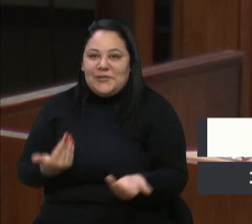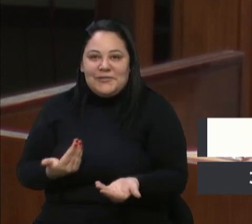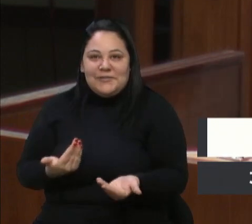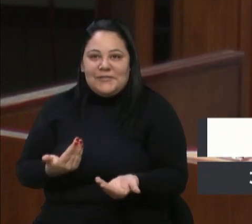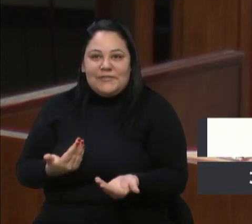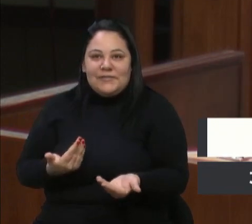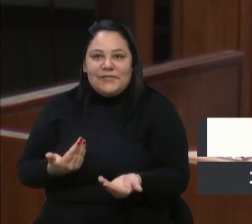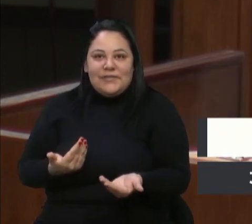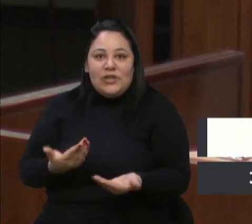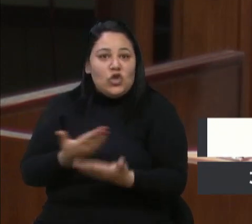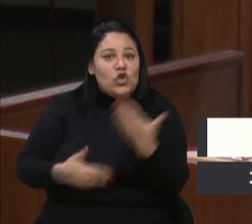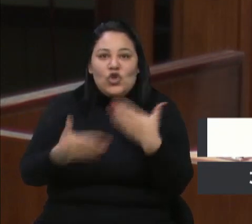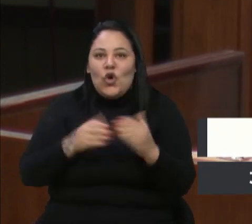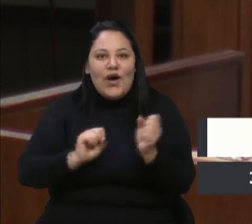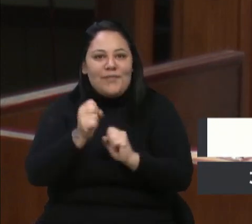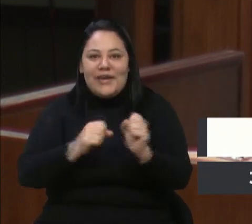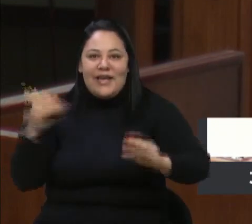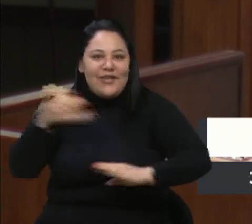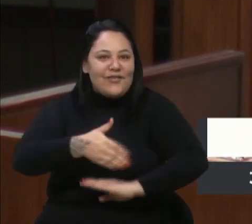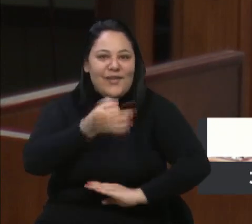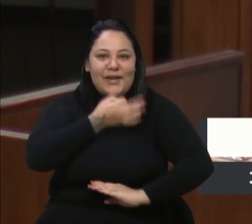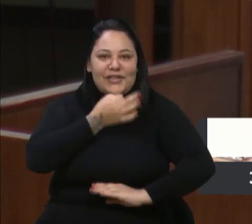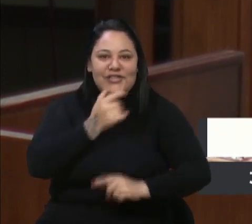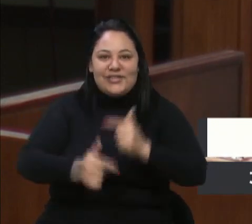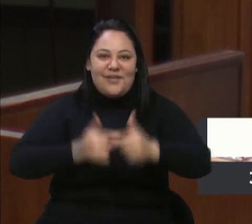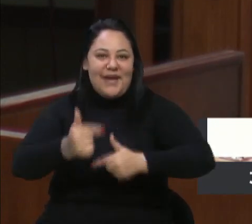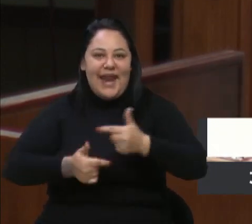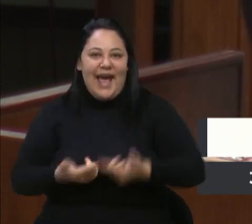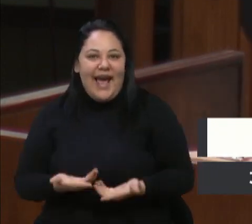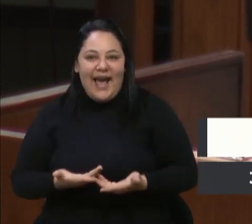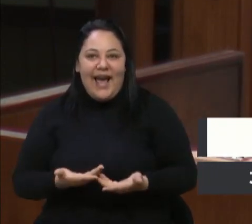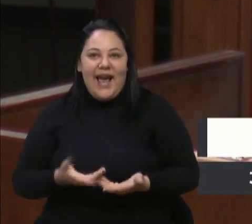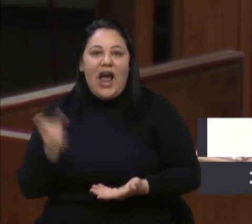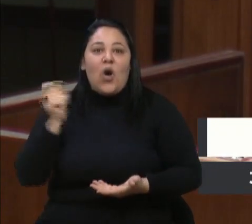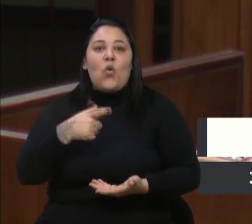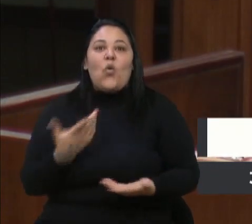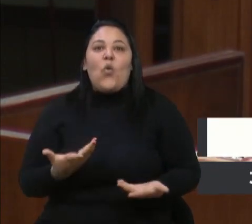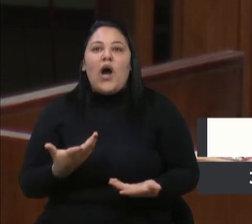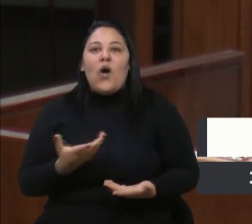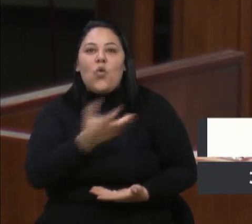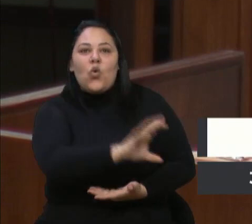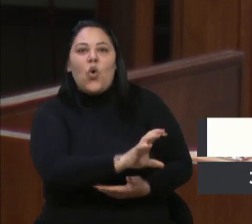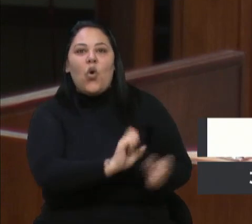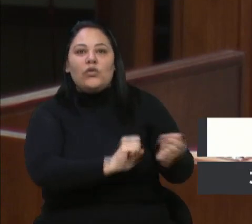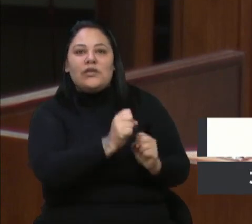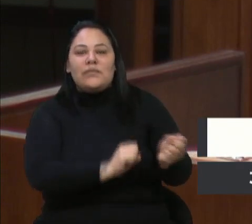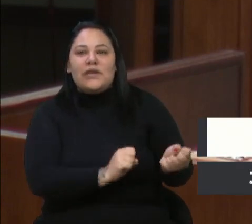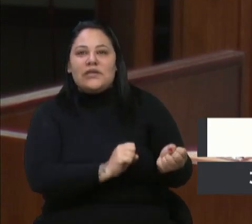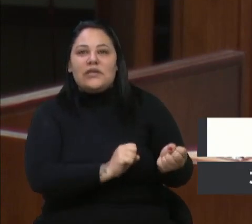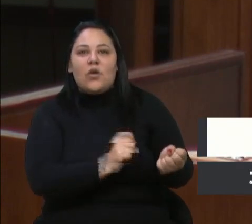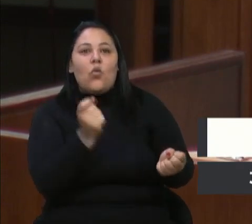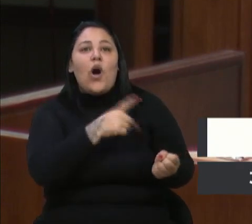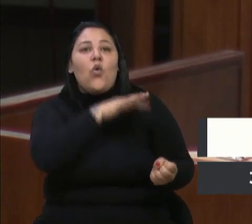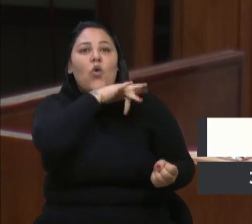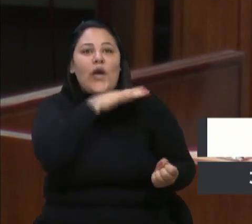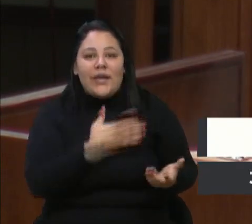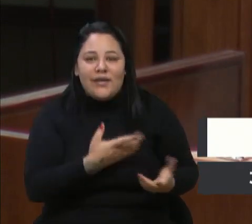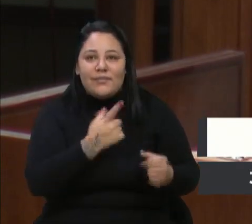Roberto, todas as empresas que vêm. Qual a contrapartida dessas empresas para a cidade? Qual?